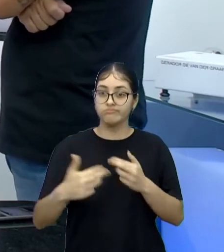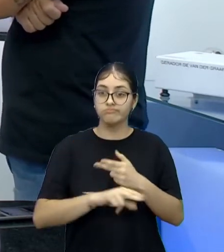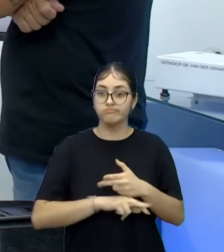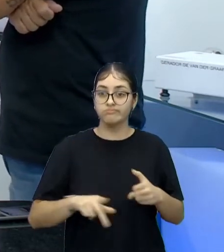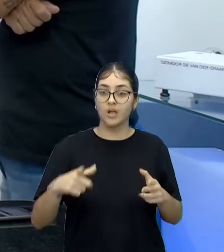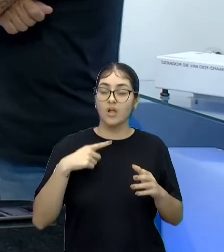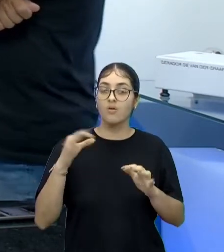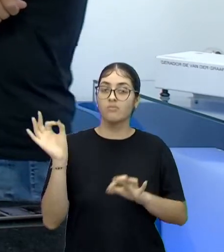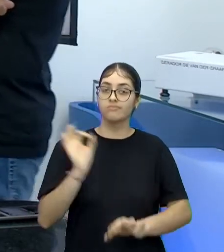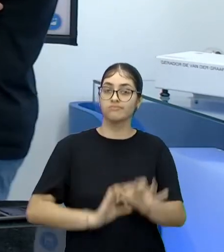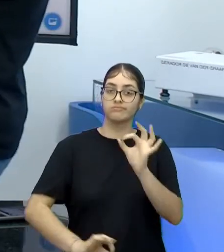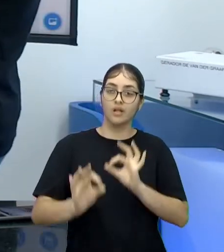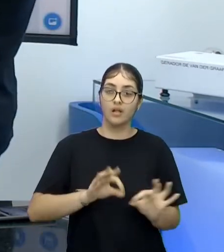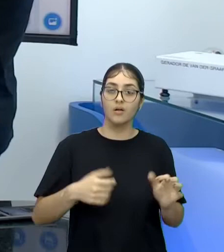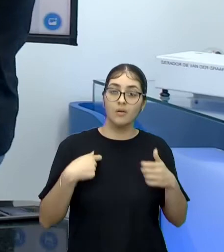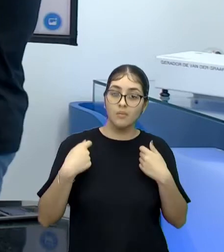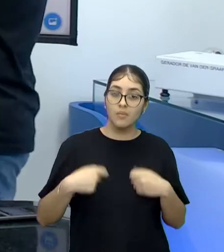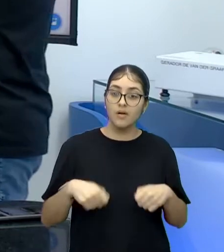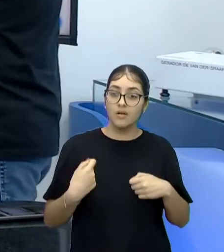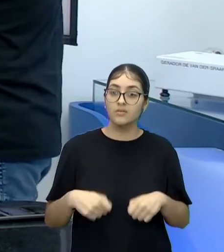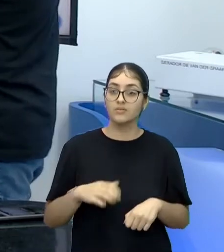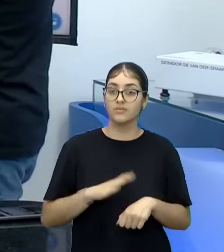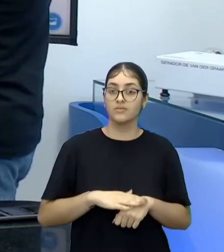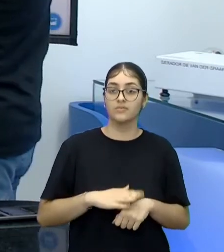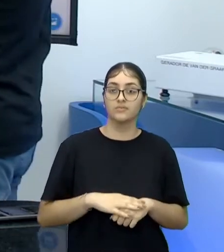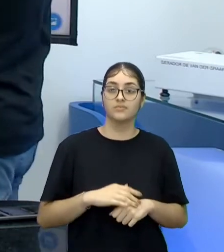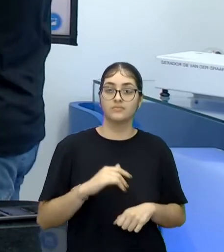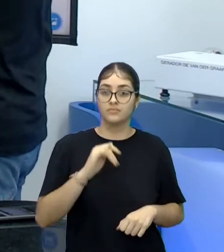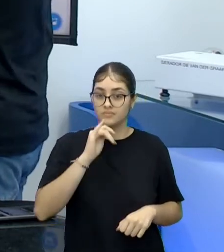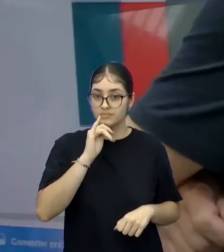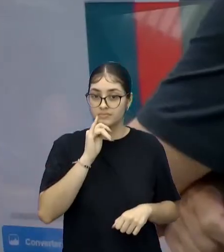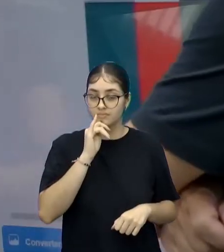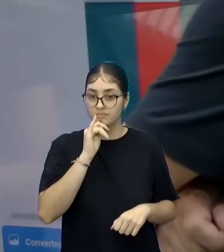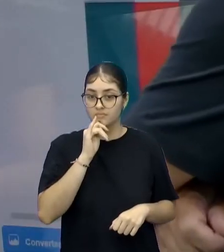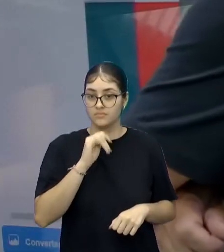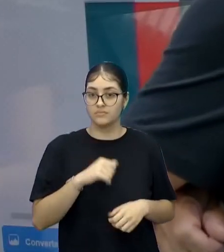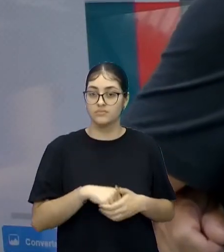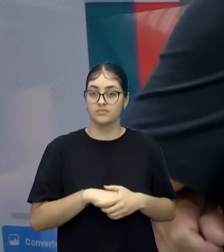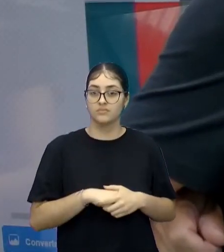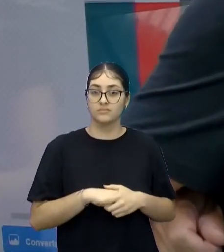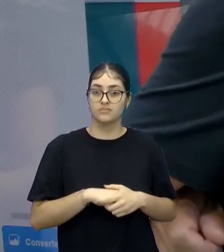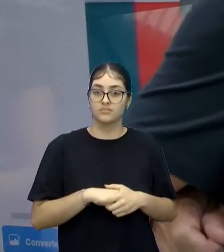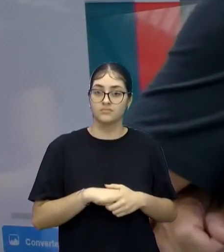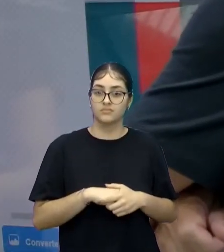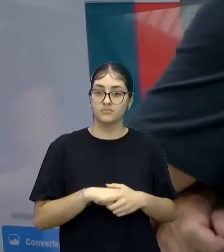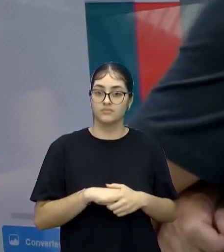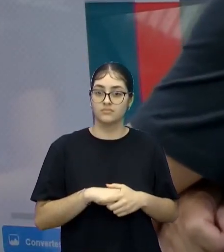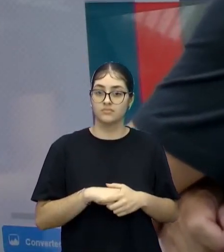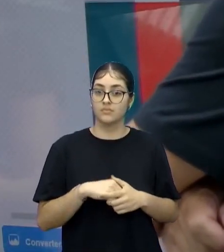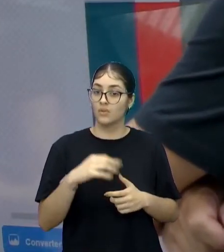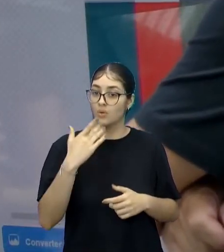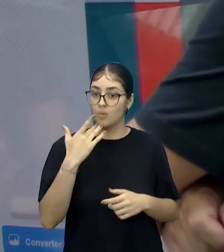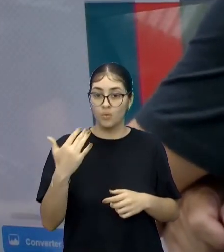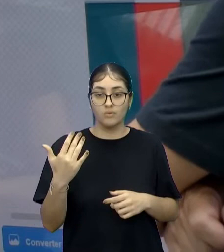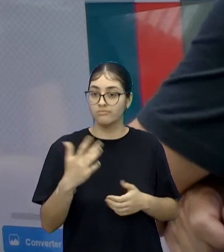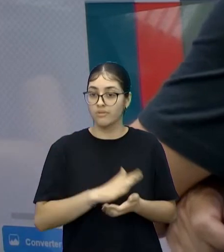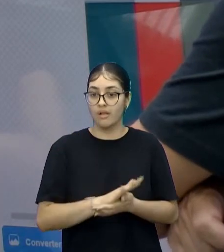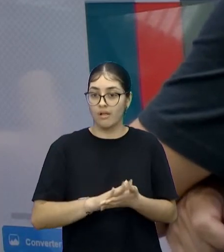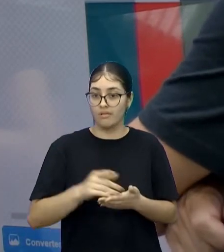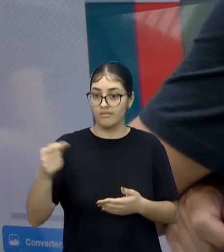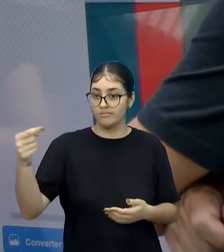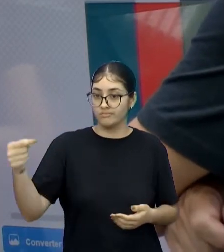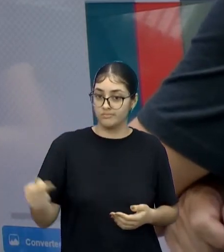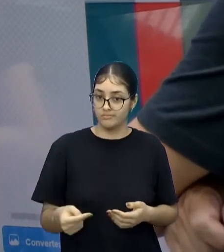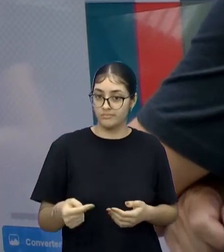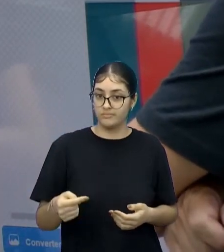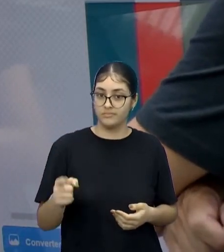eu subi, o que eu vou precisar para trabalhar. Sim. Então, eu coloquei todas as... Olha, Genius 1 é quando você não tem cor nenhuma. Quando